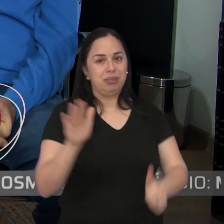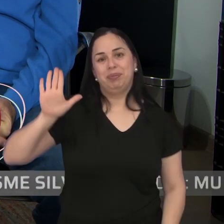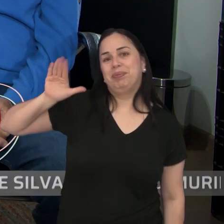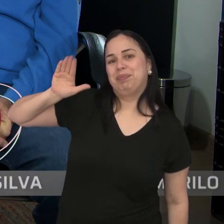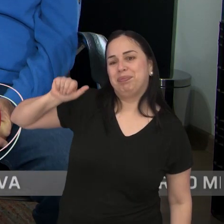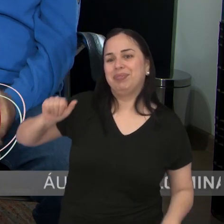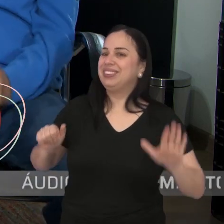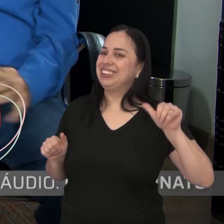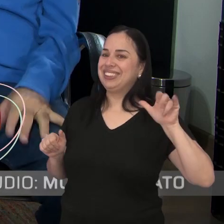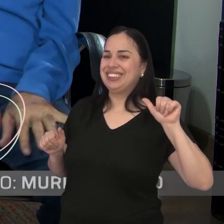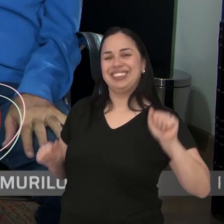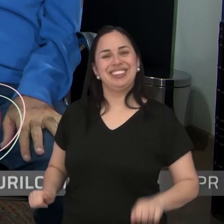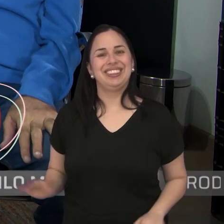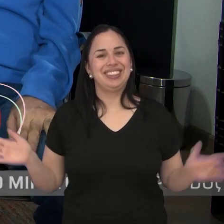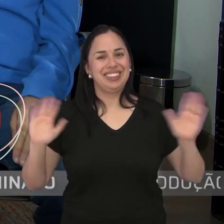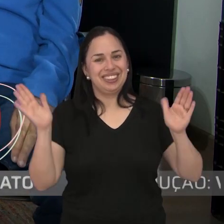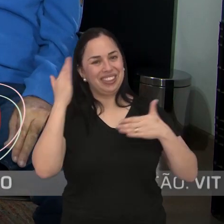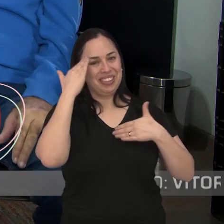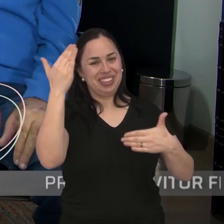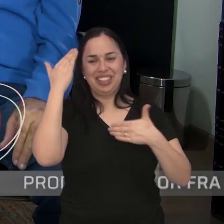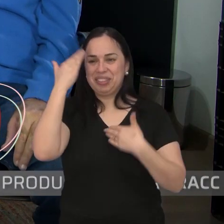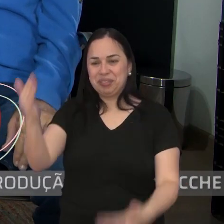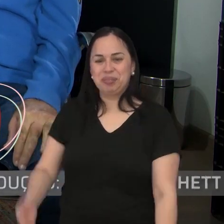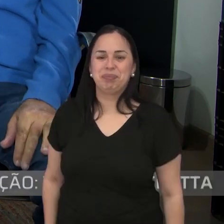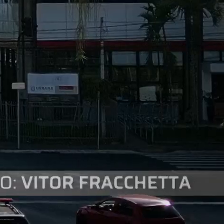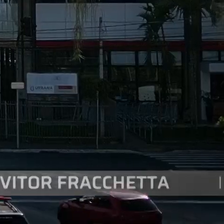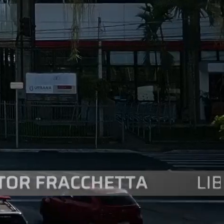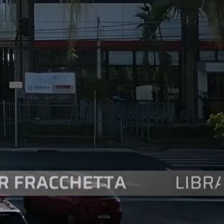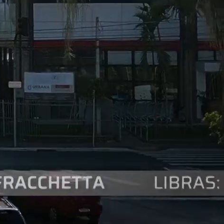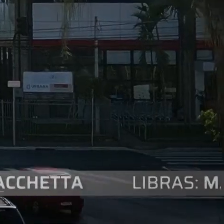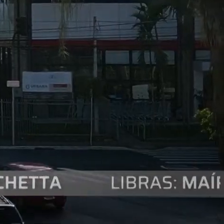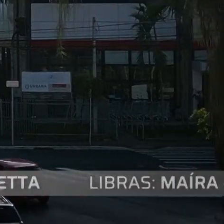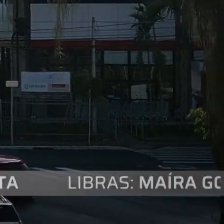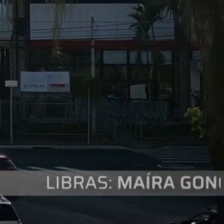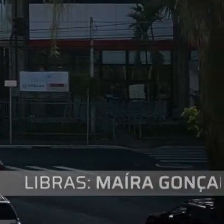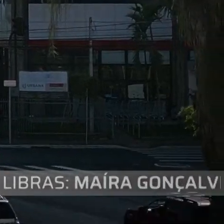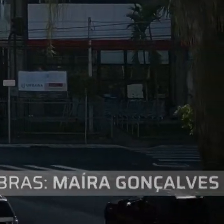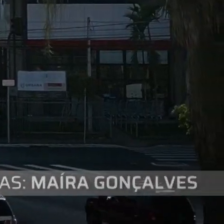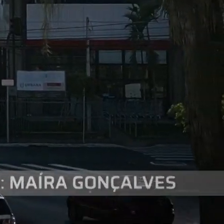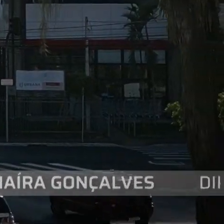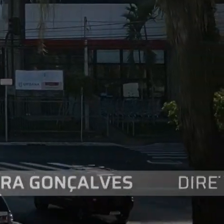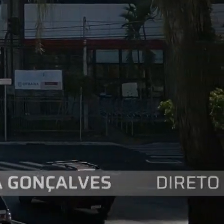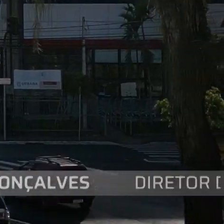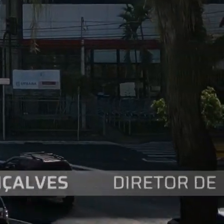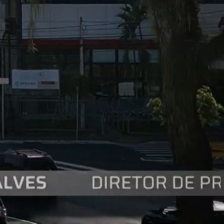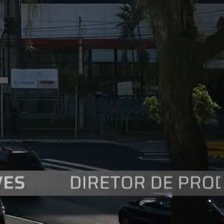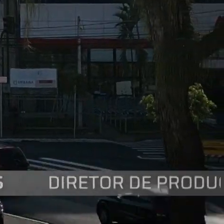redes sociais. Tchau, tchau. Tchau. Obrigado a todos.